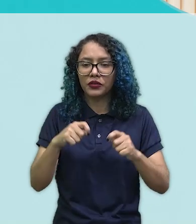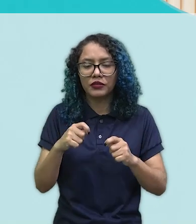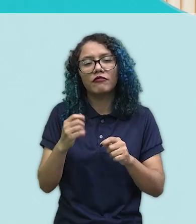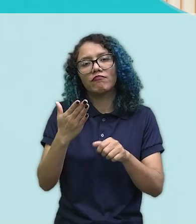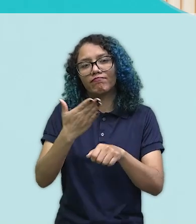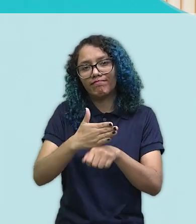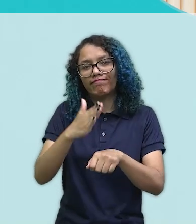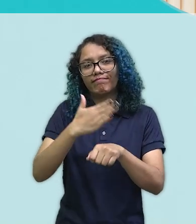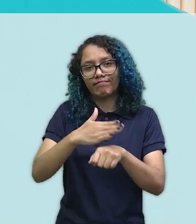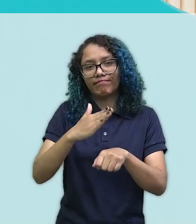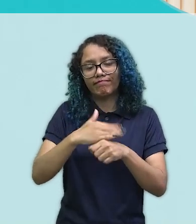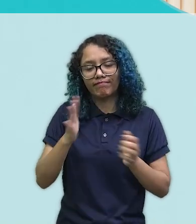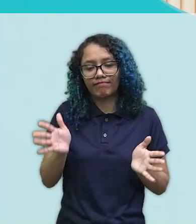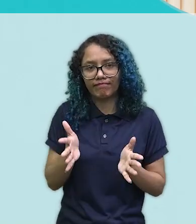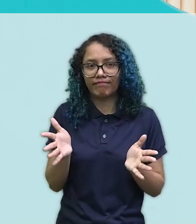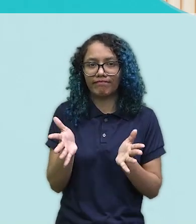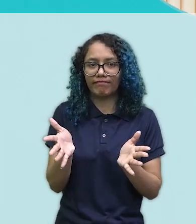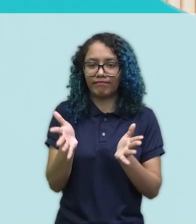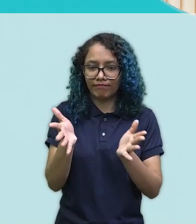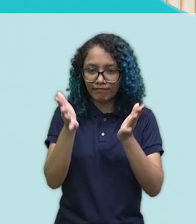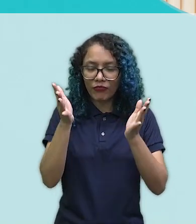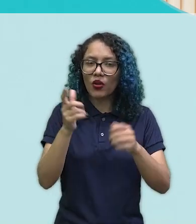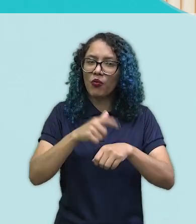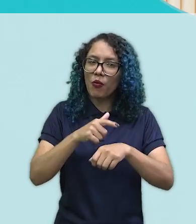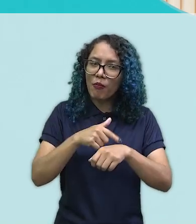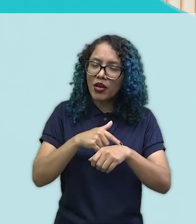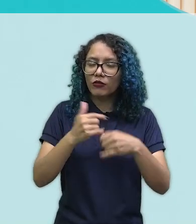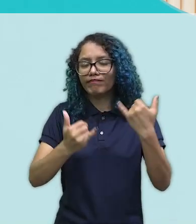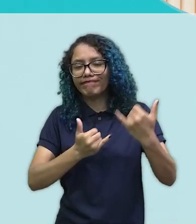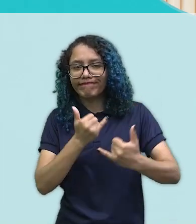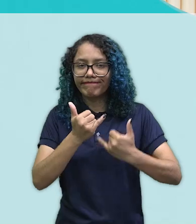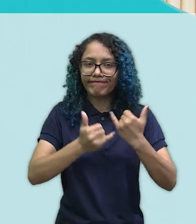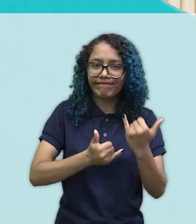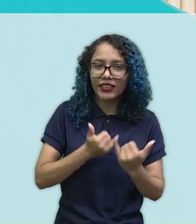possam praticar, possam ter o seu momento de lazer, de